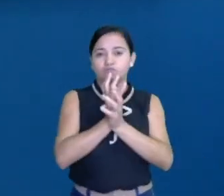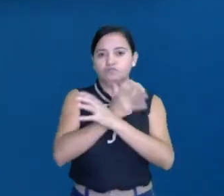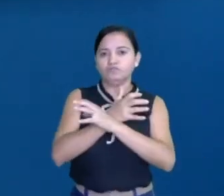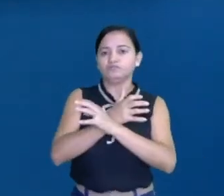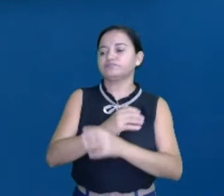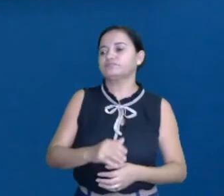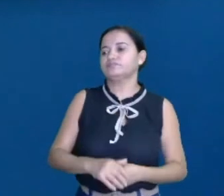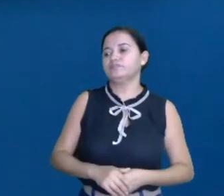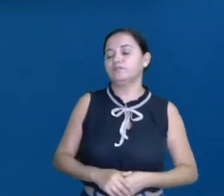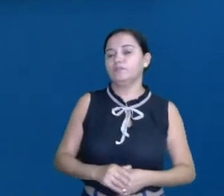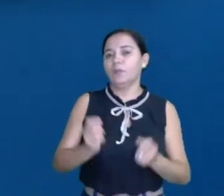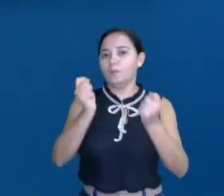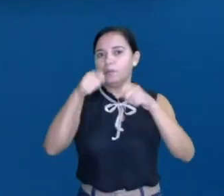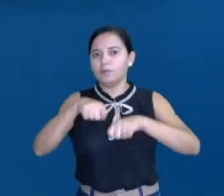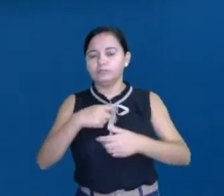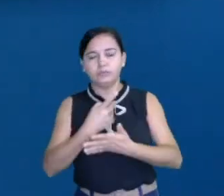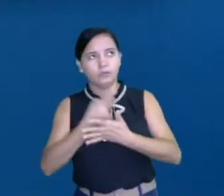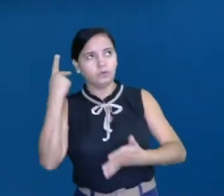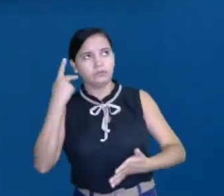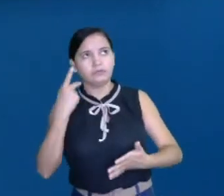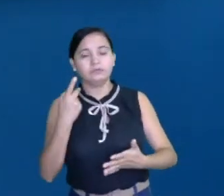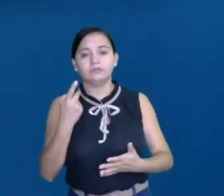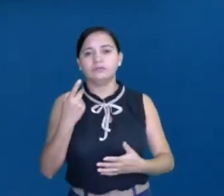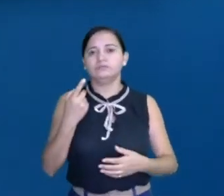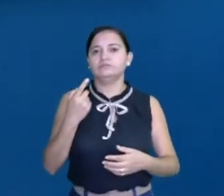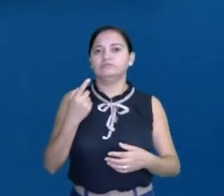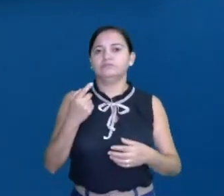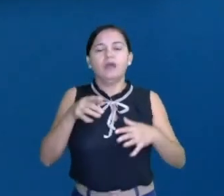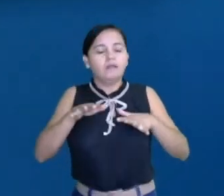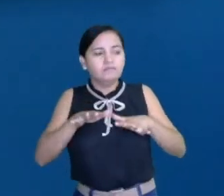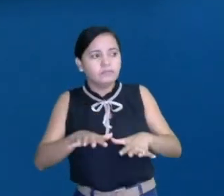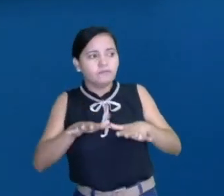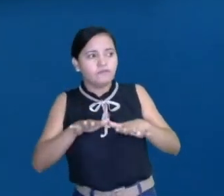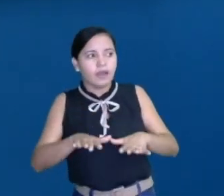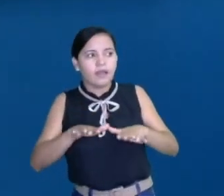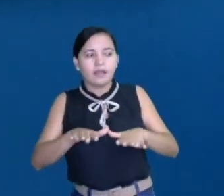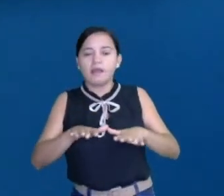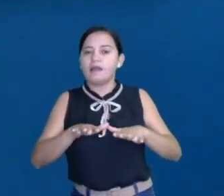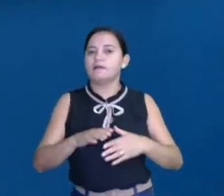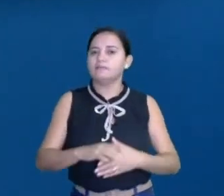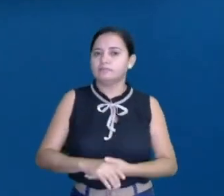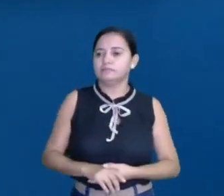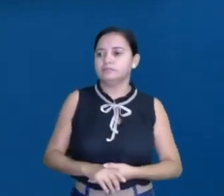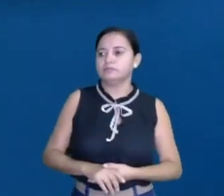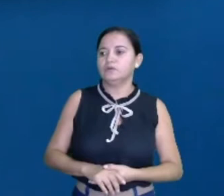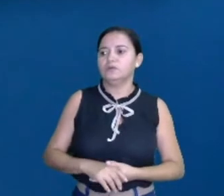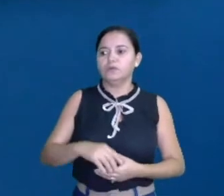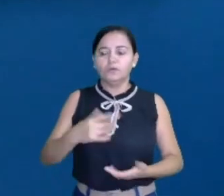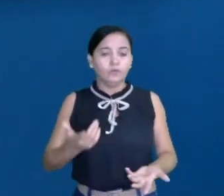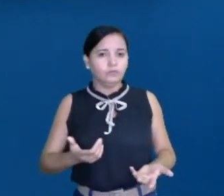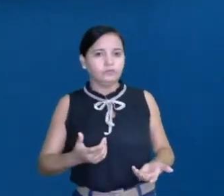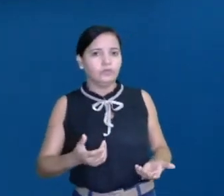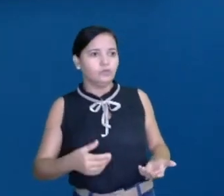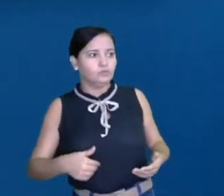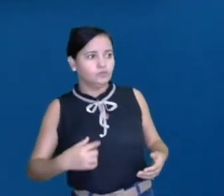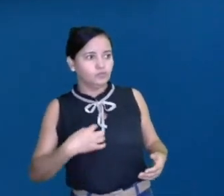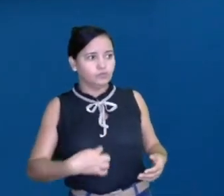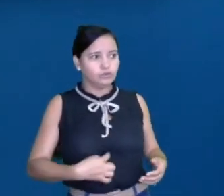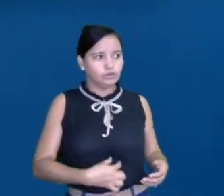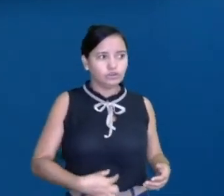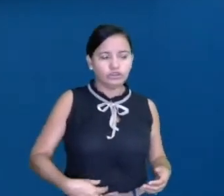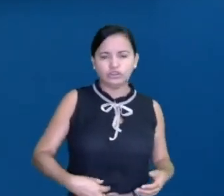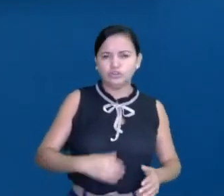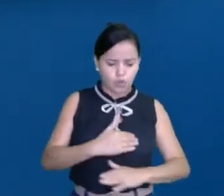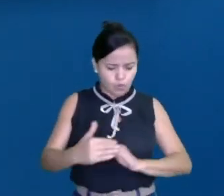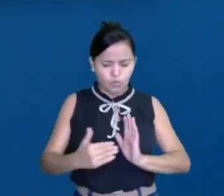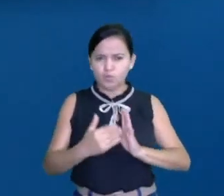podem ser involuntárias, por mais lentas, como acontecem com o estômago, com o intestino, com todos